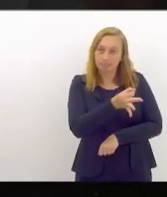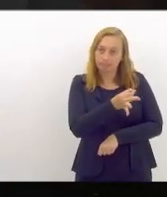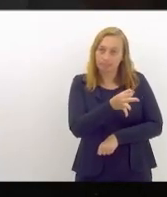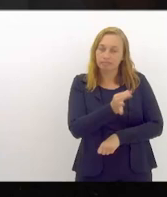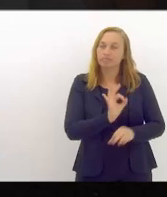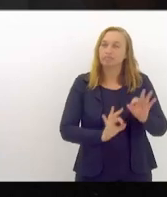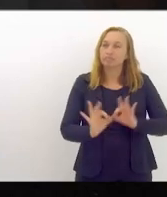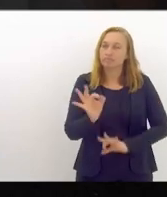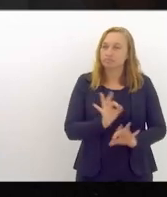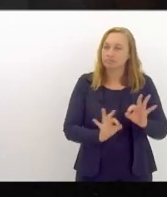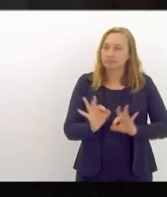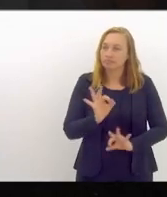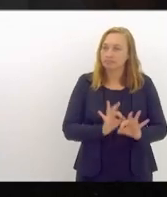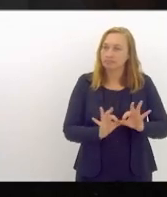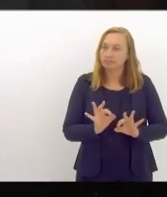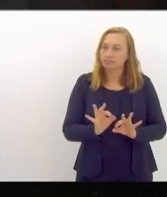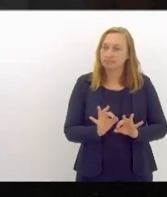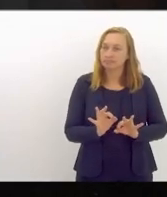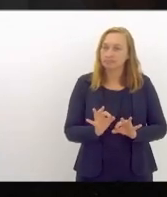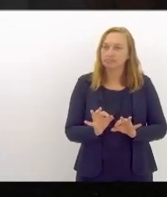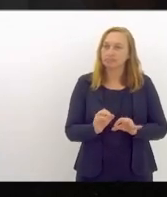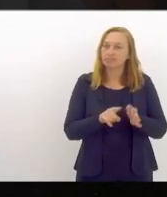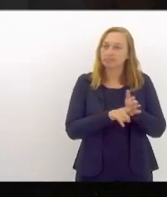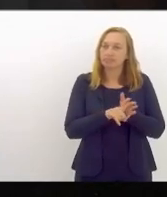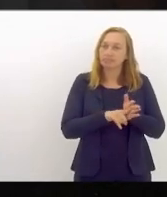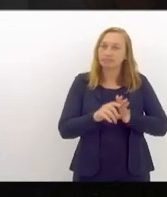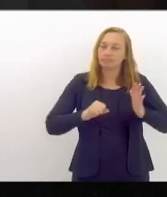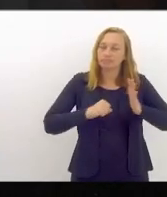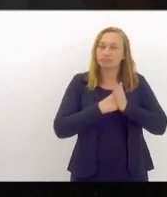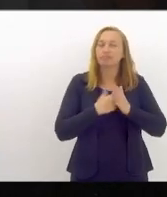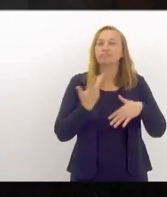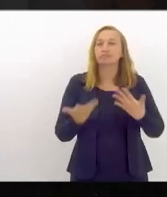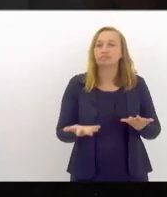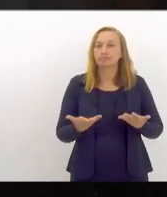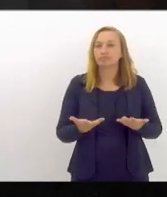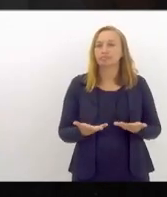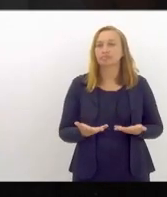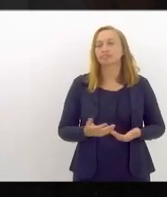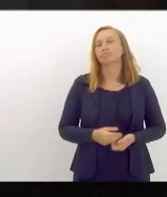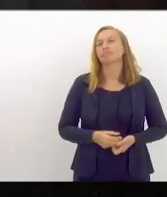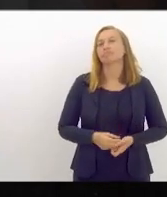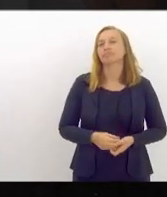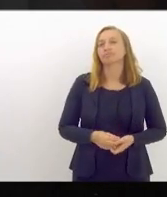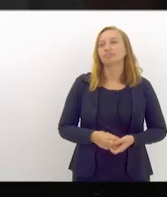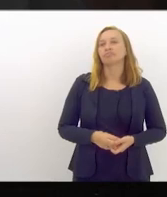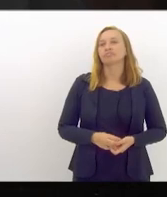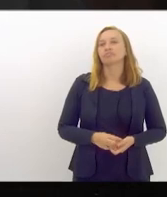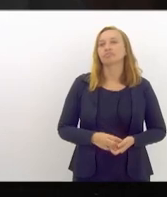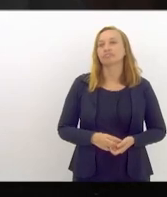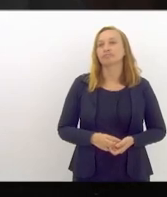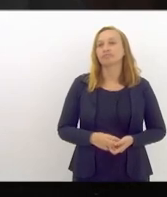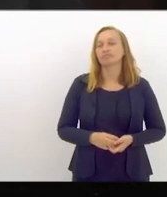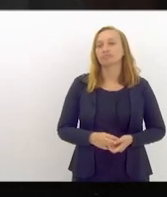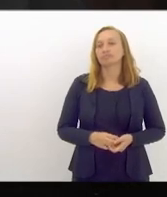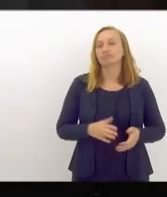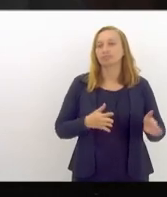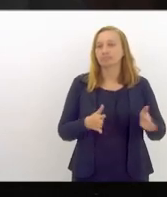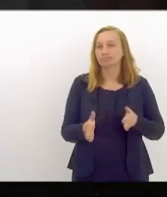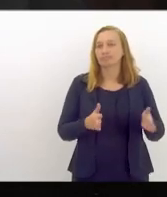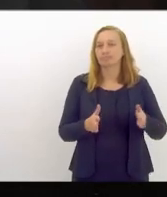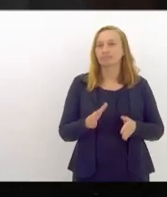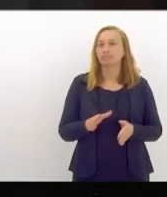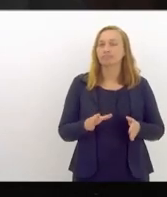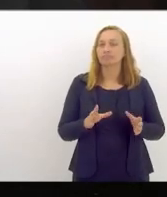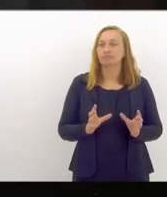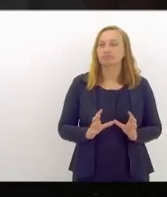de planejamento e de análise de impacto então eu vou trazer aqui né época de copa do mundo não foi tão bom